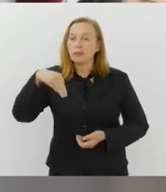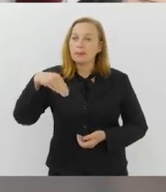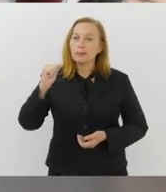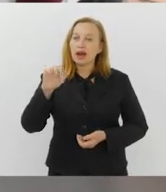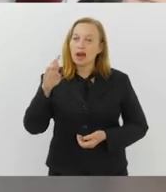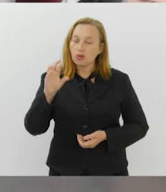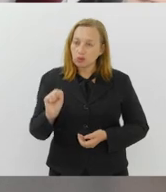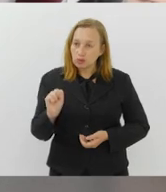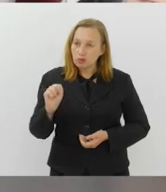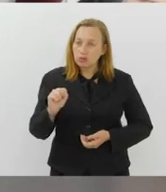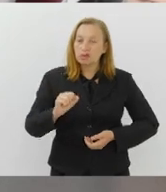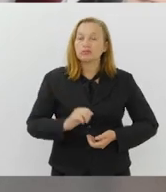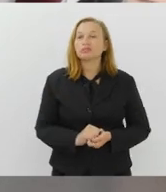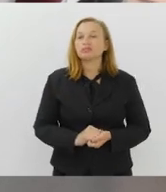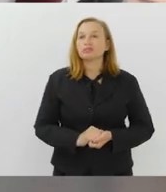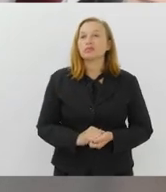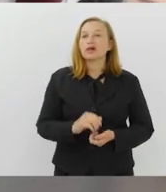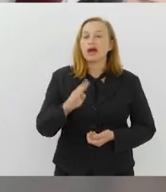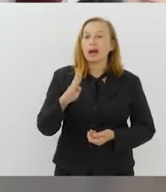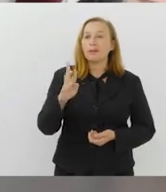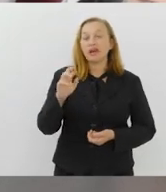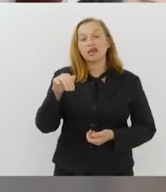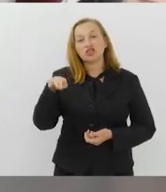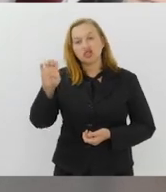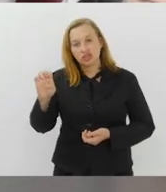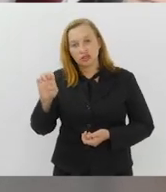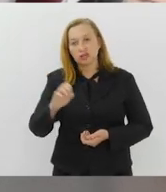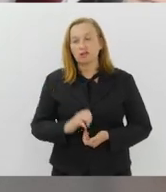Novaes, aqui também da Abrange.